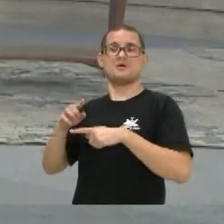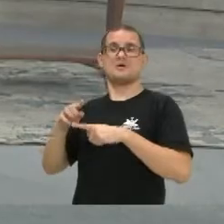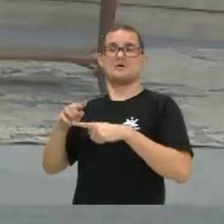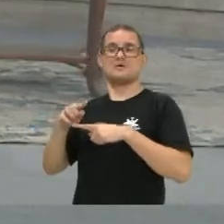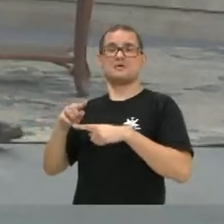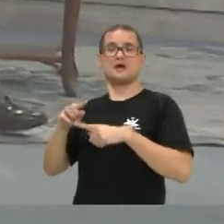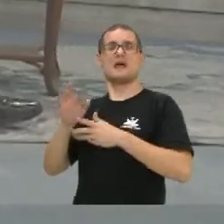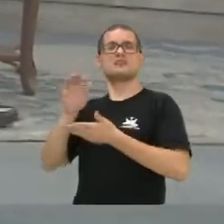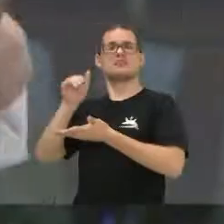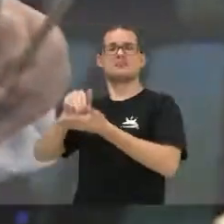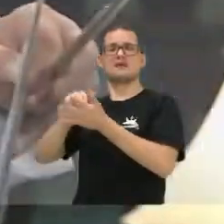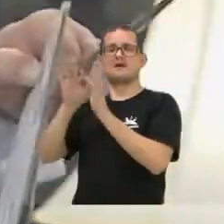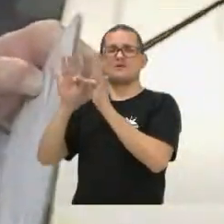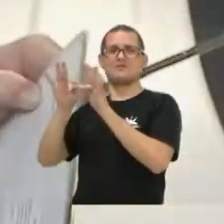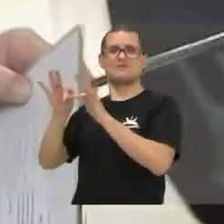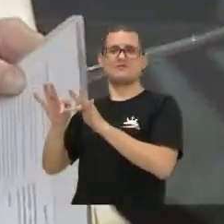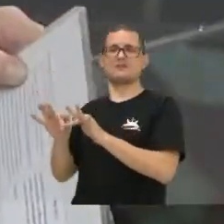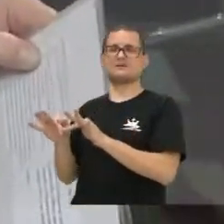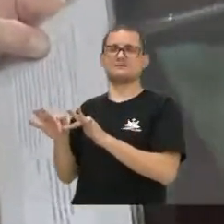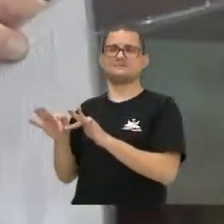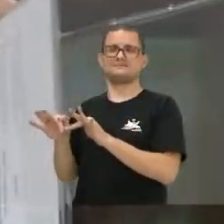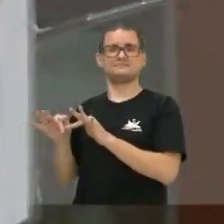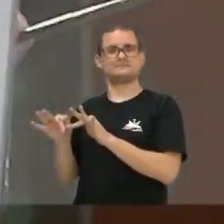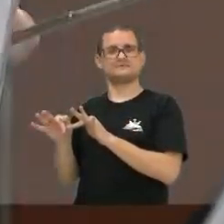é mas